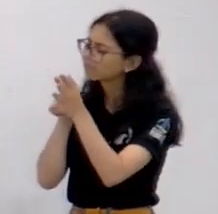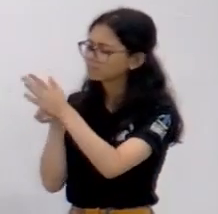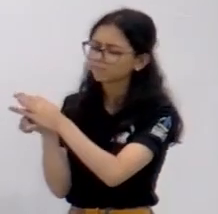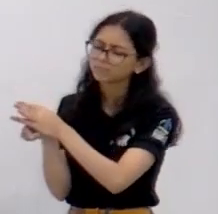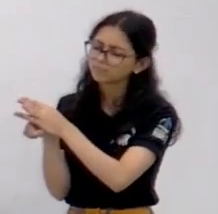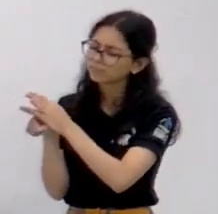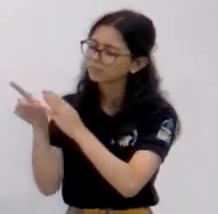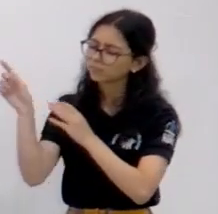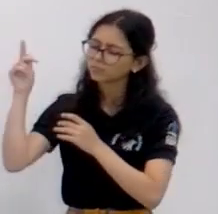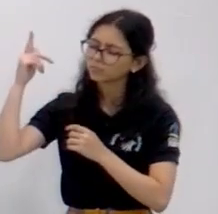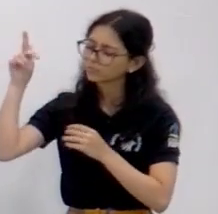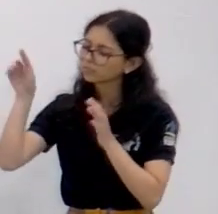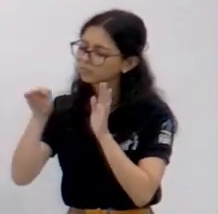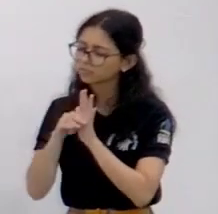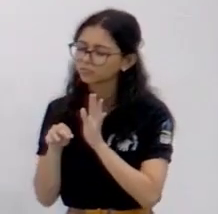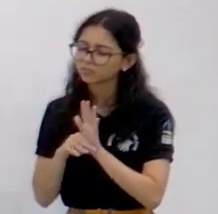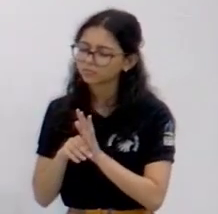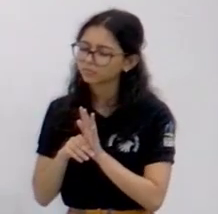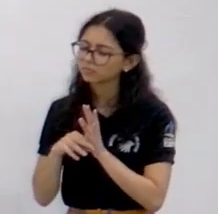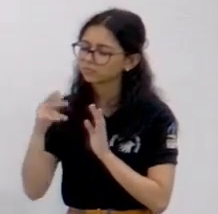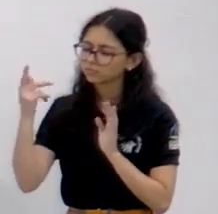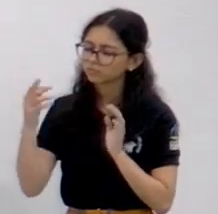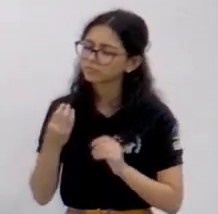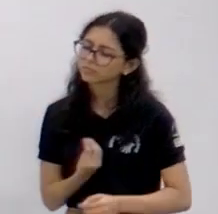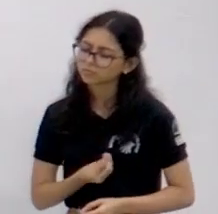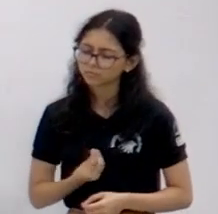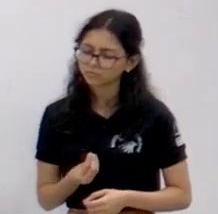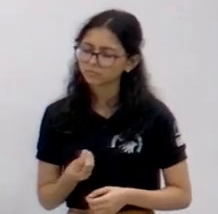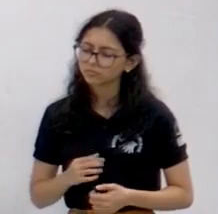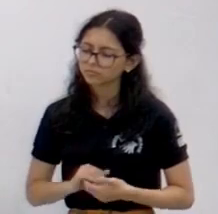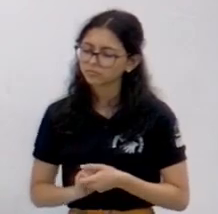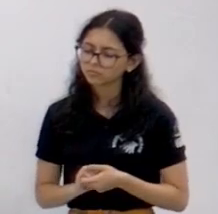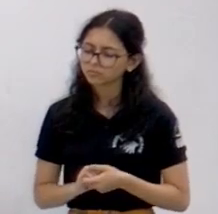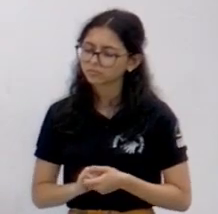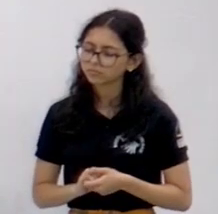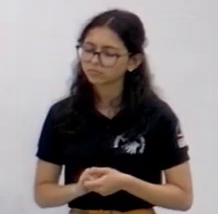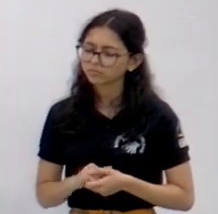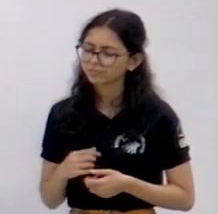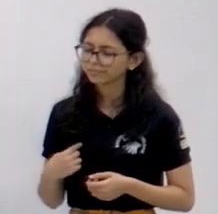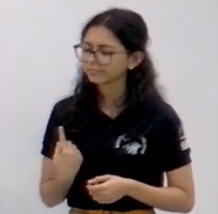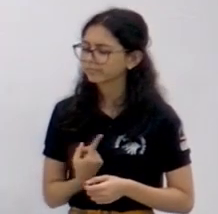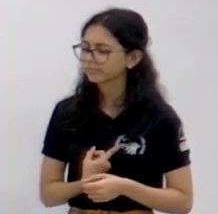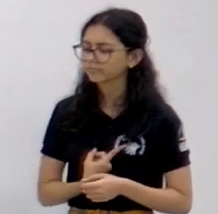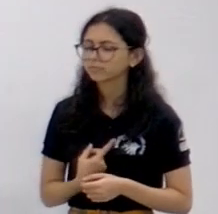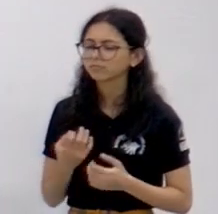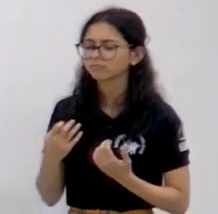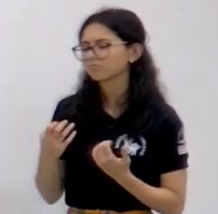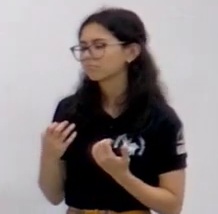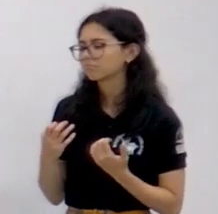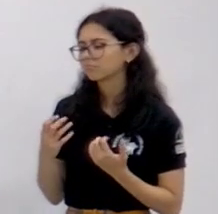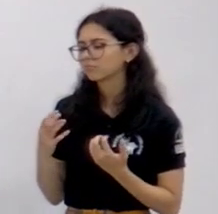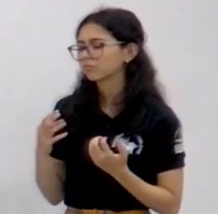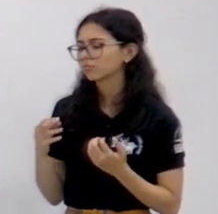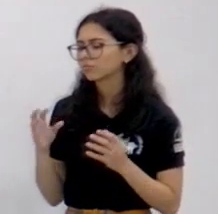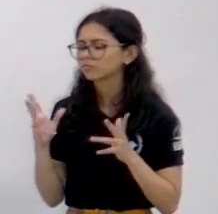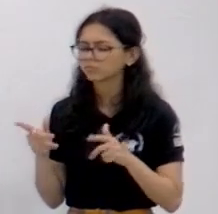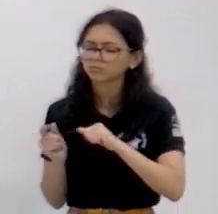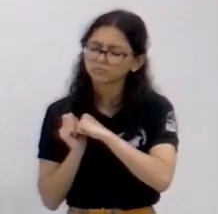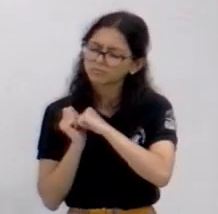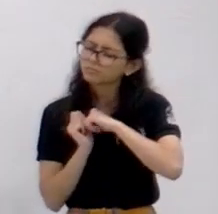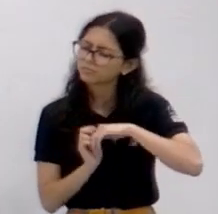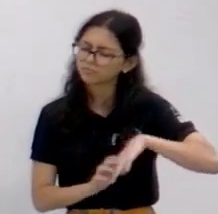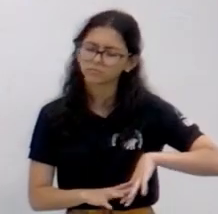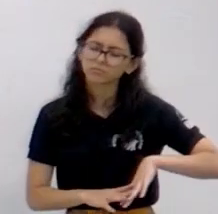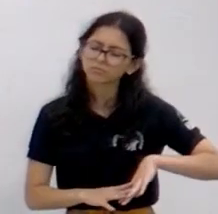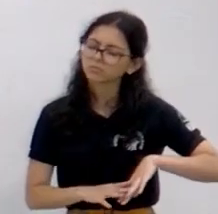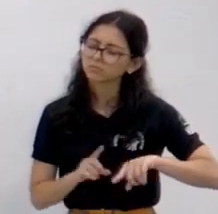Senhor, temos engessado, temos estancado, e muitas vezes temos até retrocedido. Mas o Senhor está